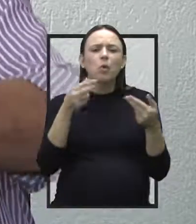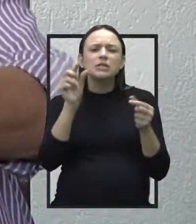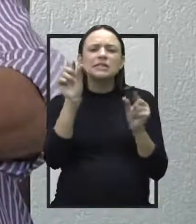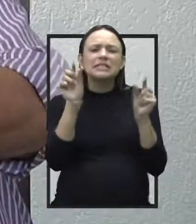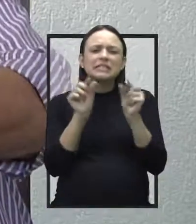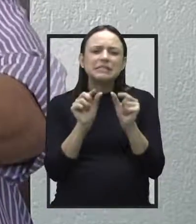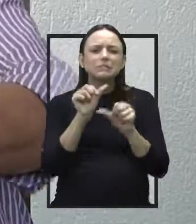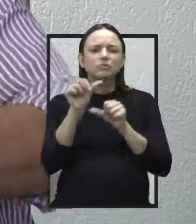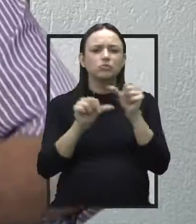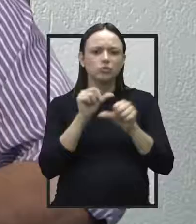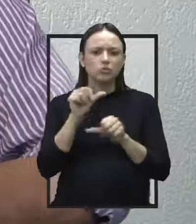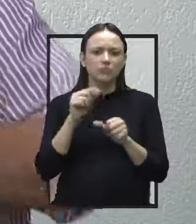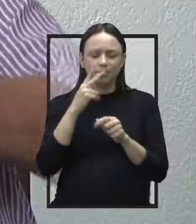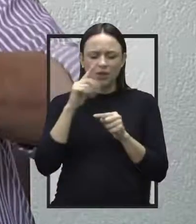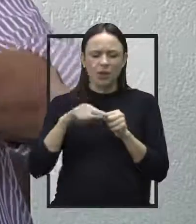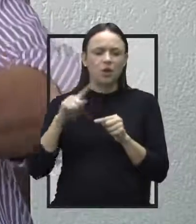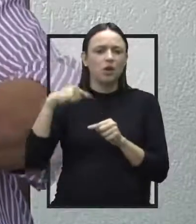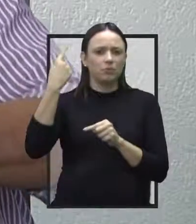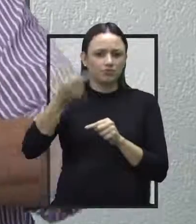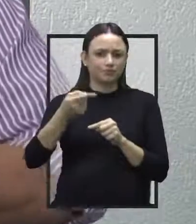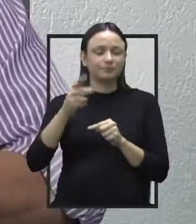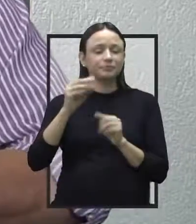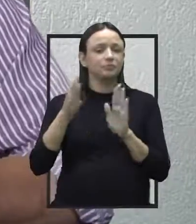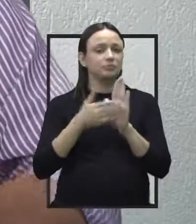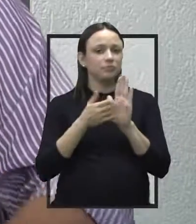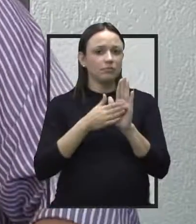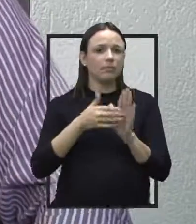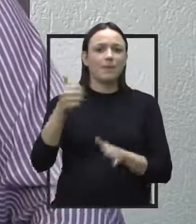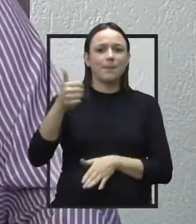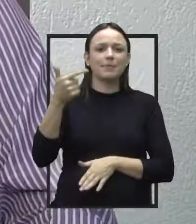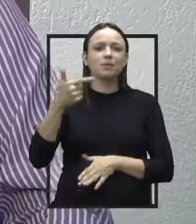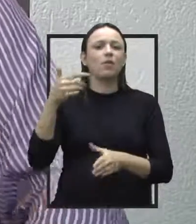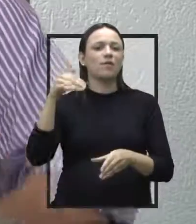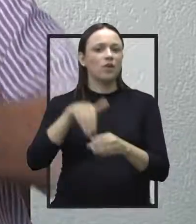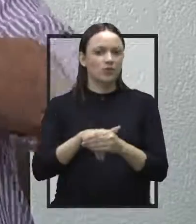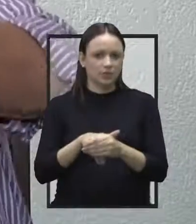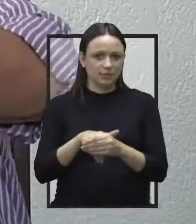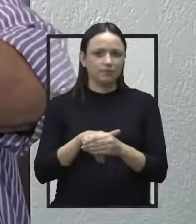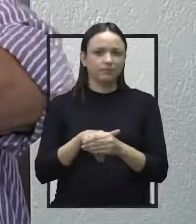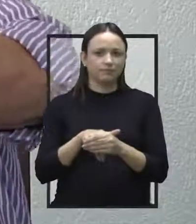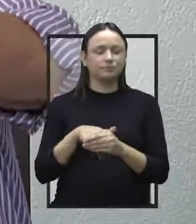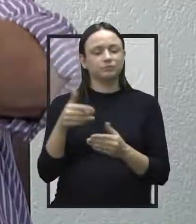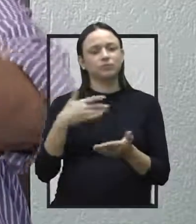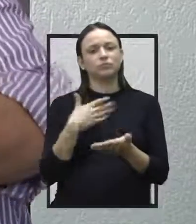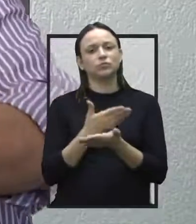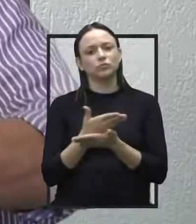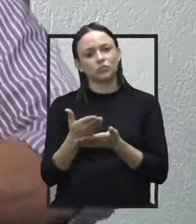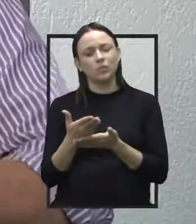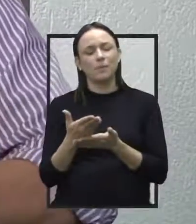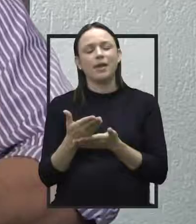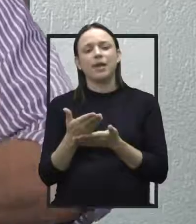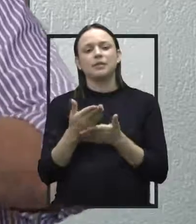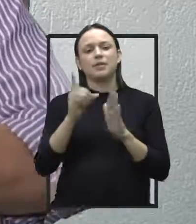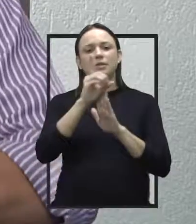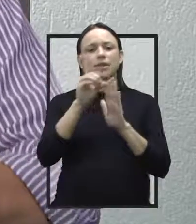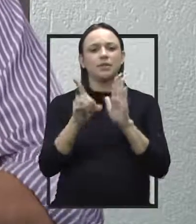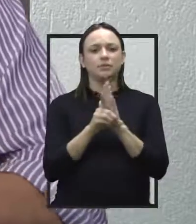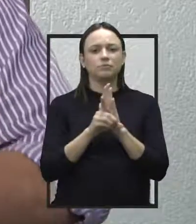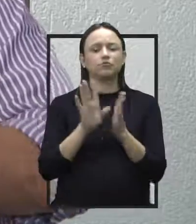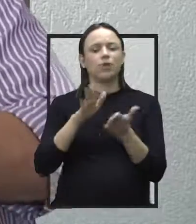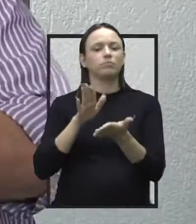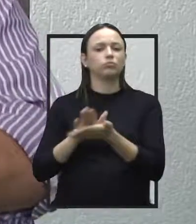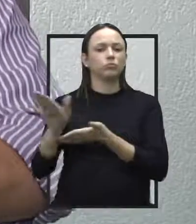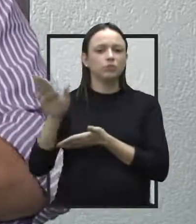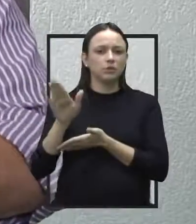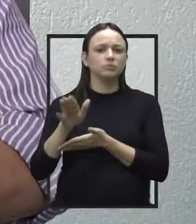que nós vamos agora, na próxima semana, propor em primeira e segunda votação, para que a gente já comece com o decreto já publicado e a